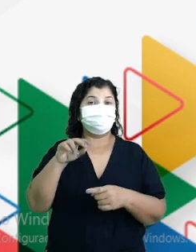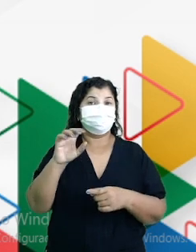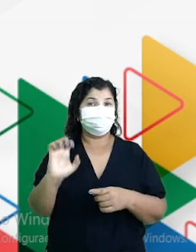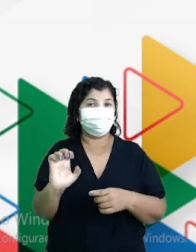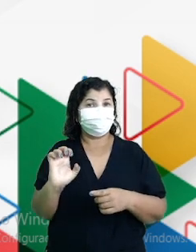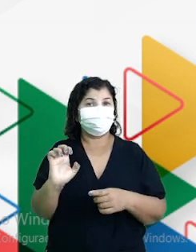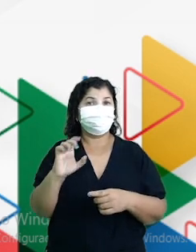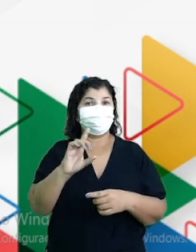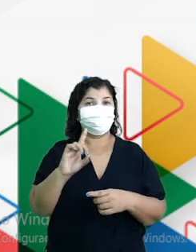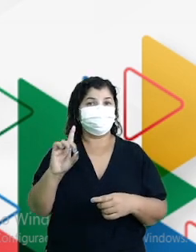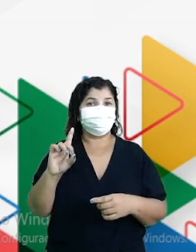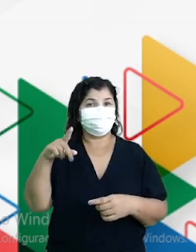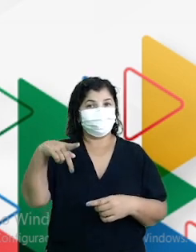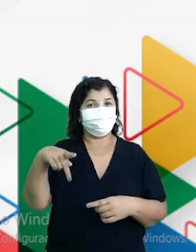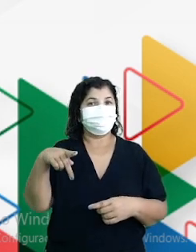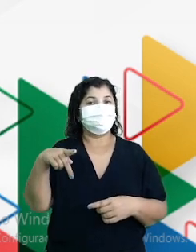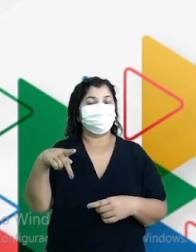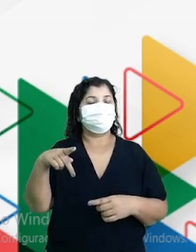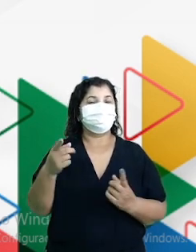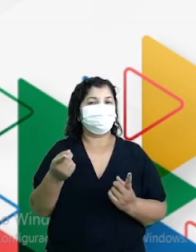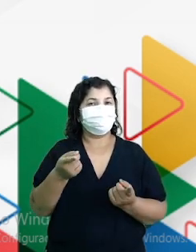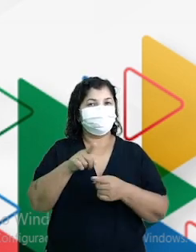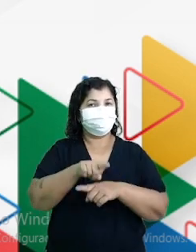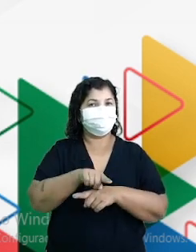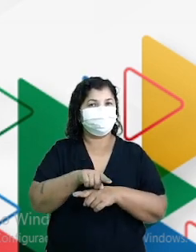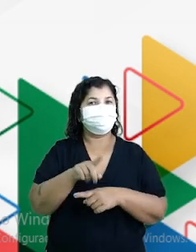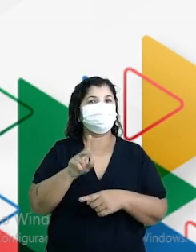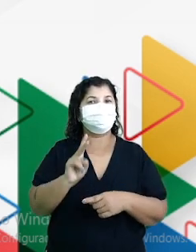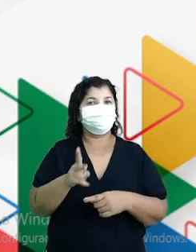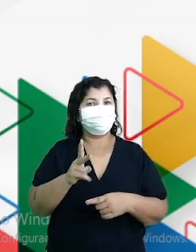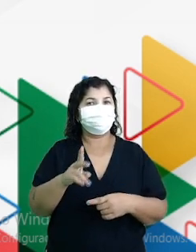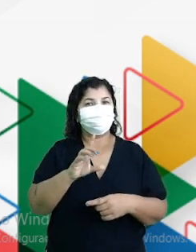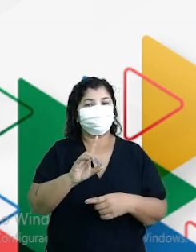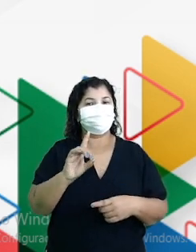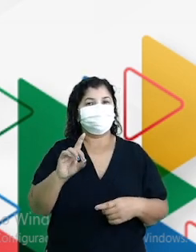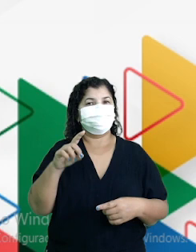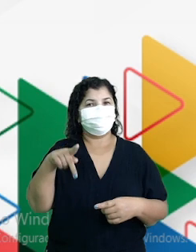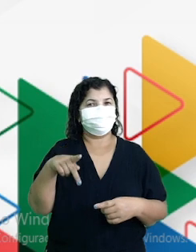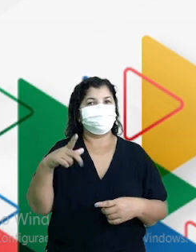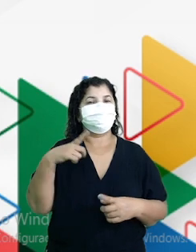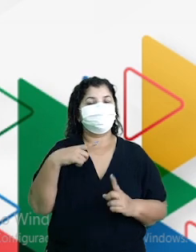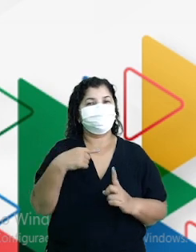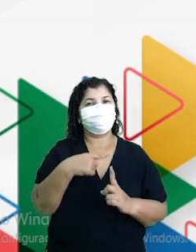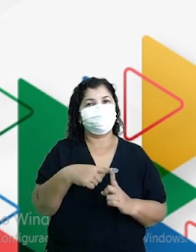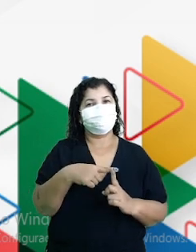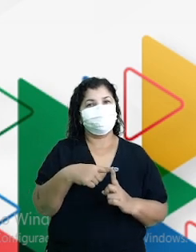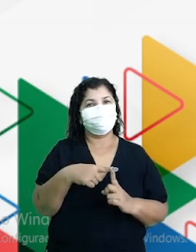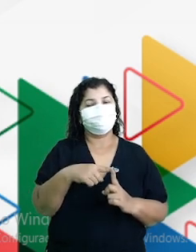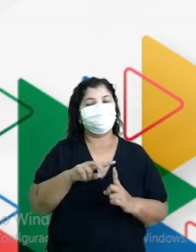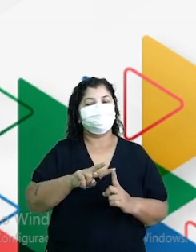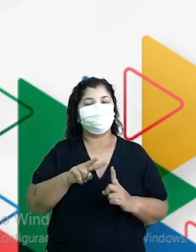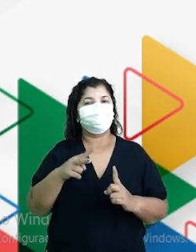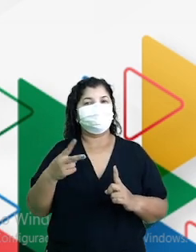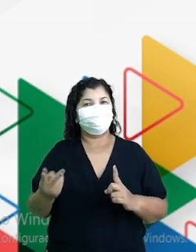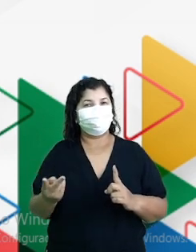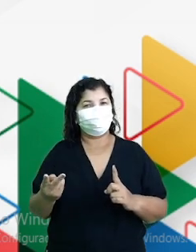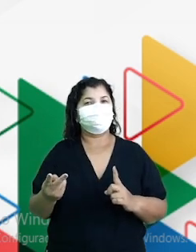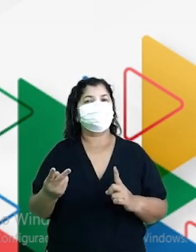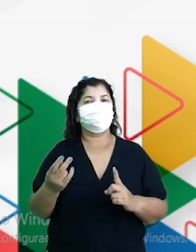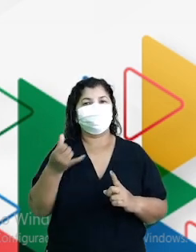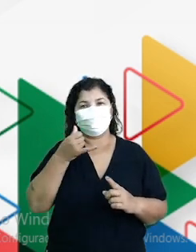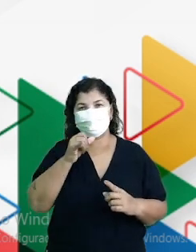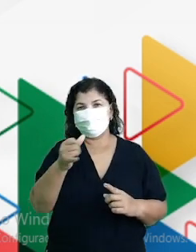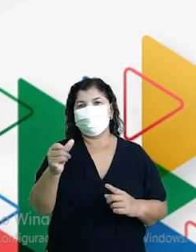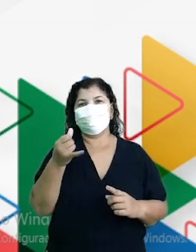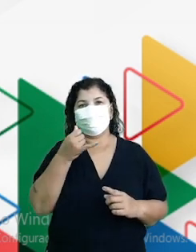vai fazer aqui, vai ser o contrário. Sempre que a DDP tiver valor positivo, a reação produz energia. É o que